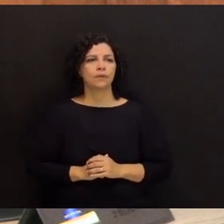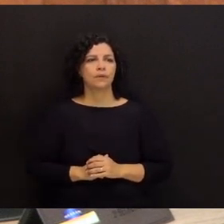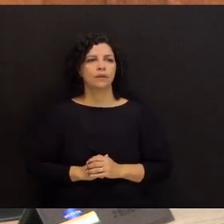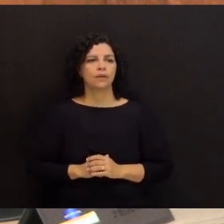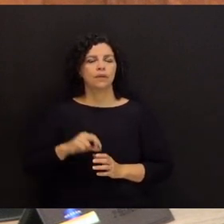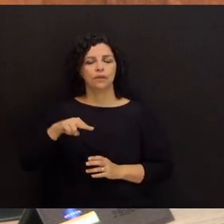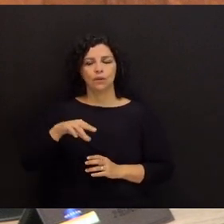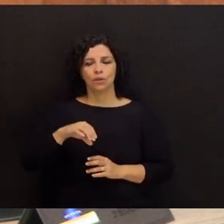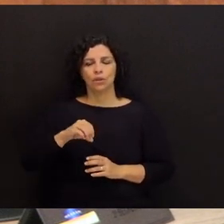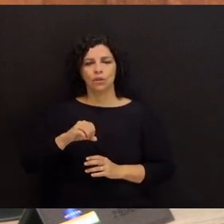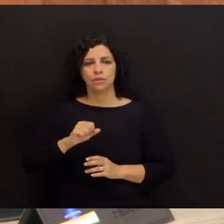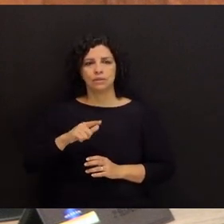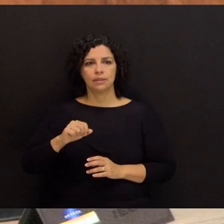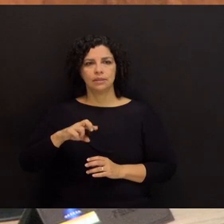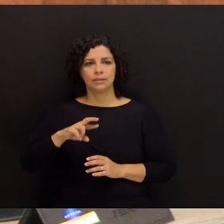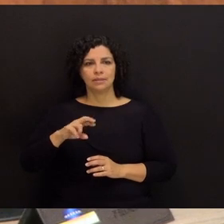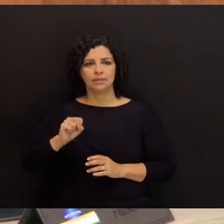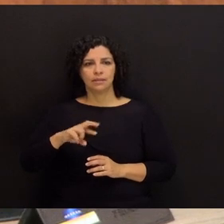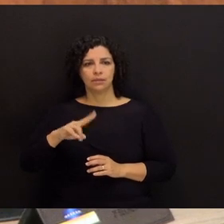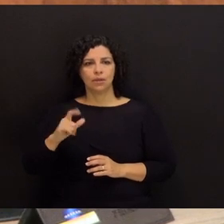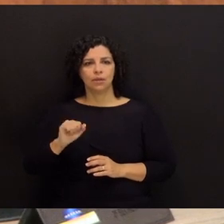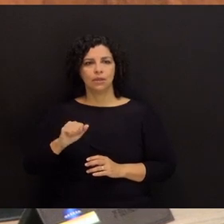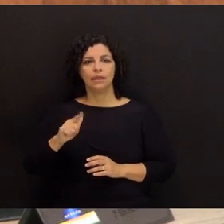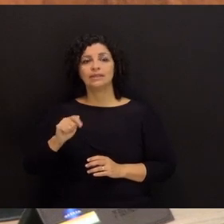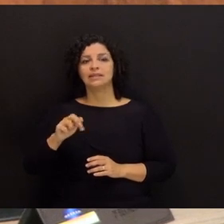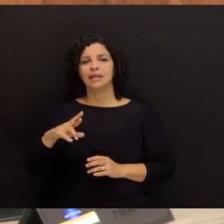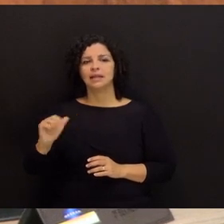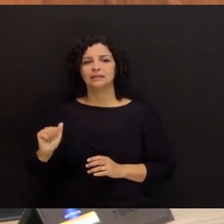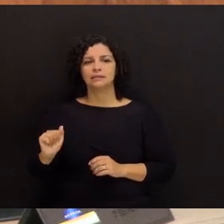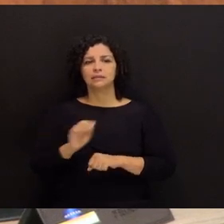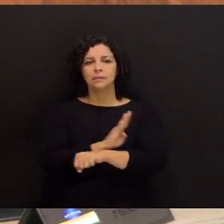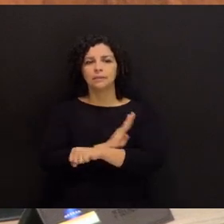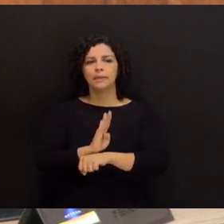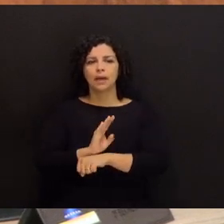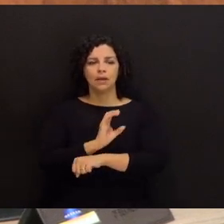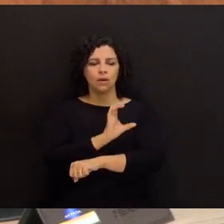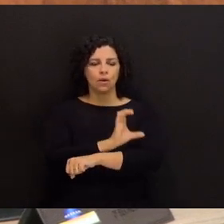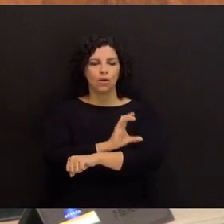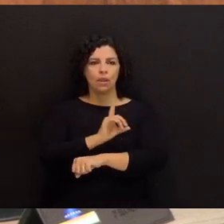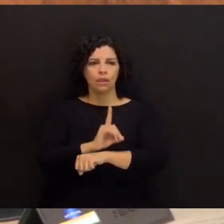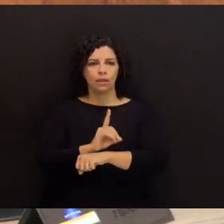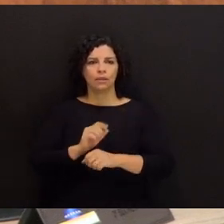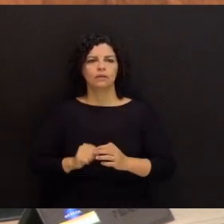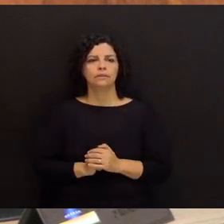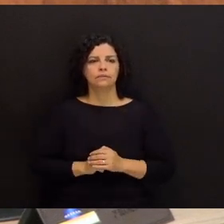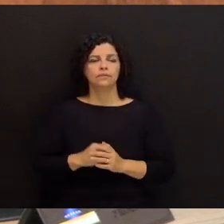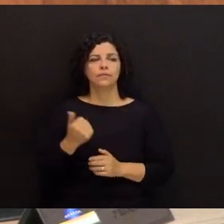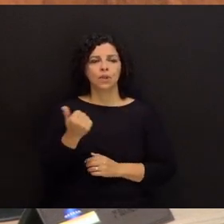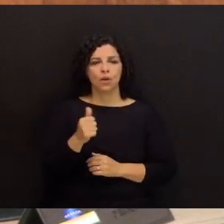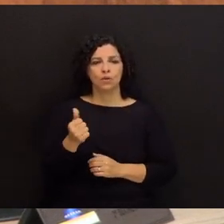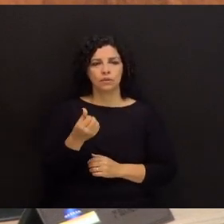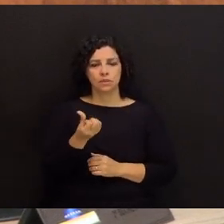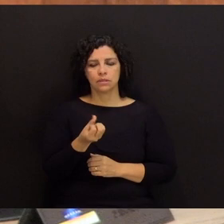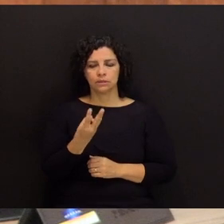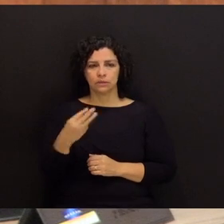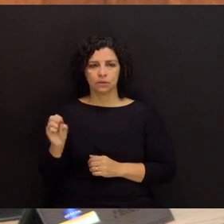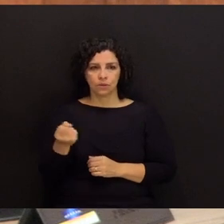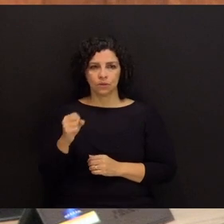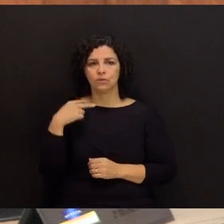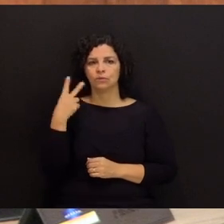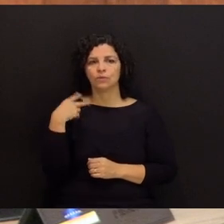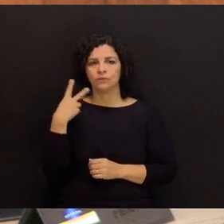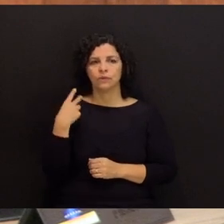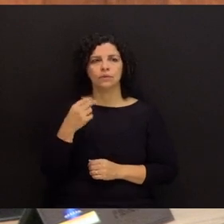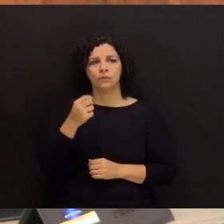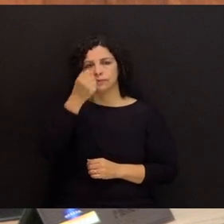das Graças no bairro Contenda indicação de número 11.638 do vereador